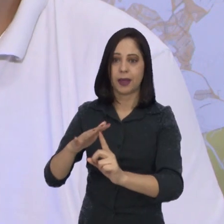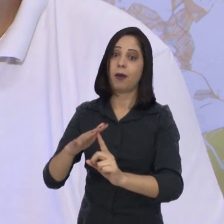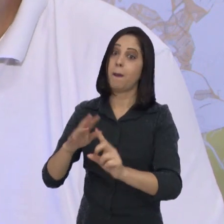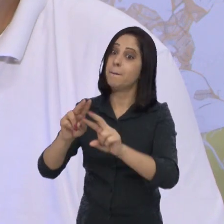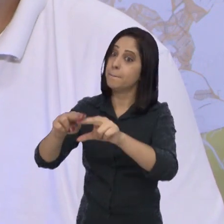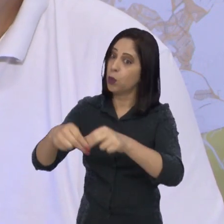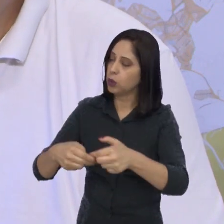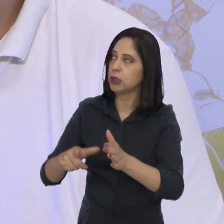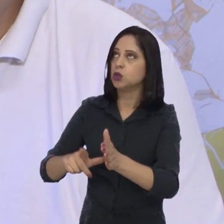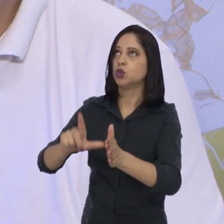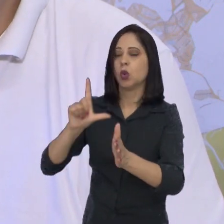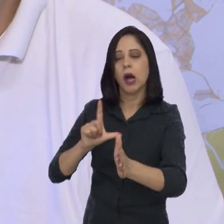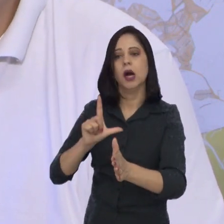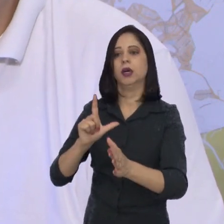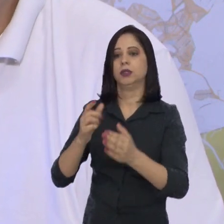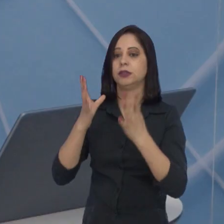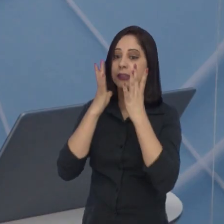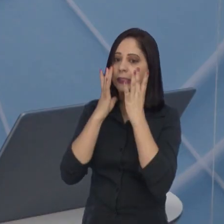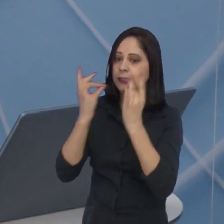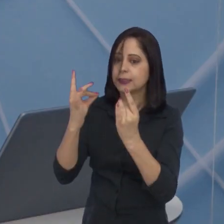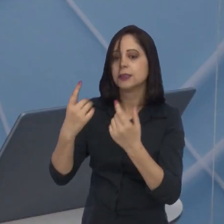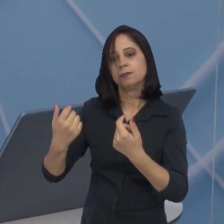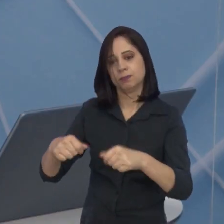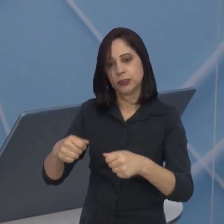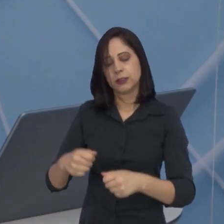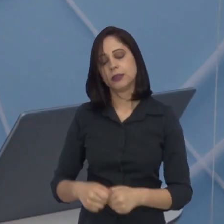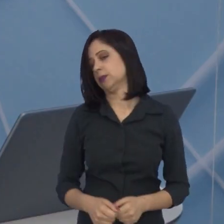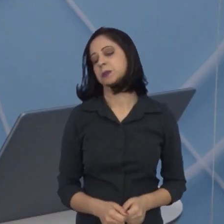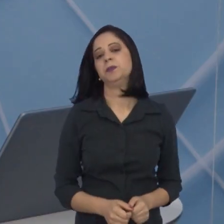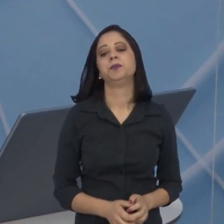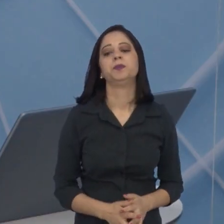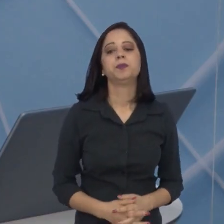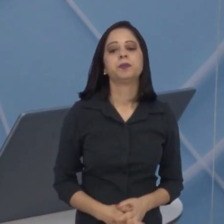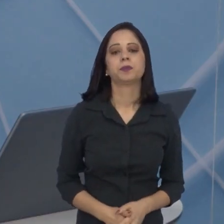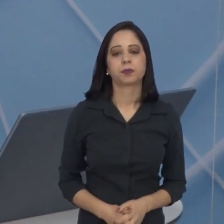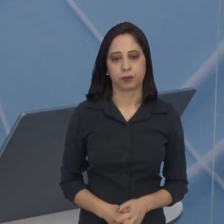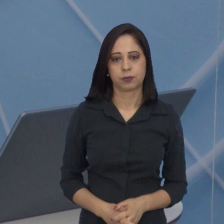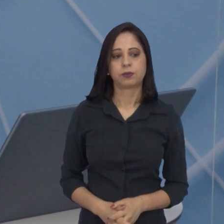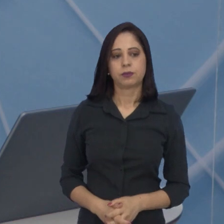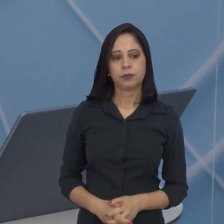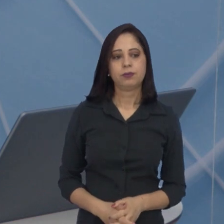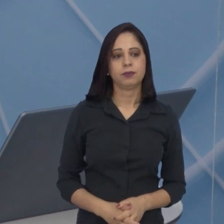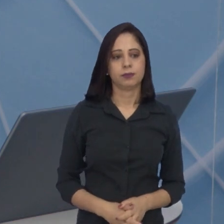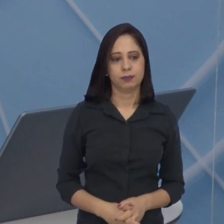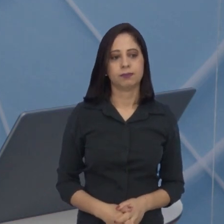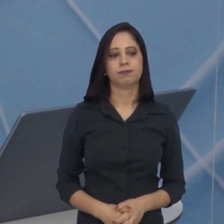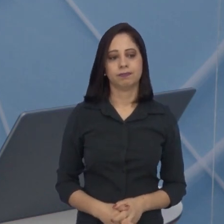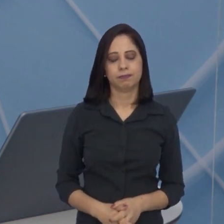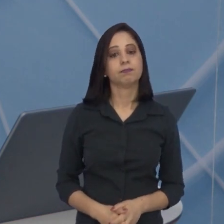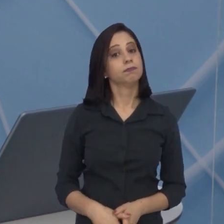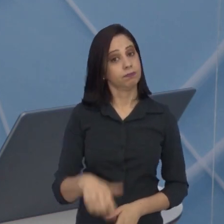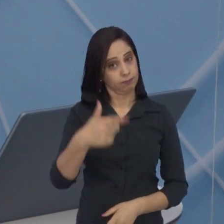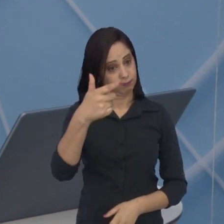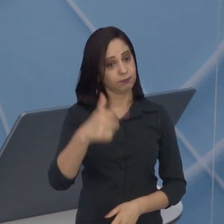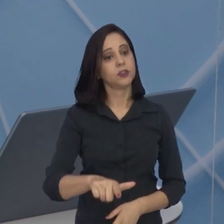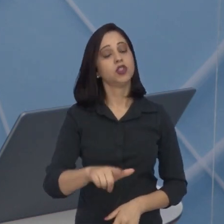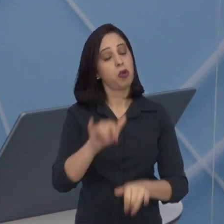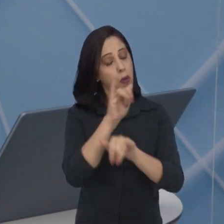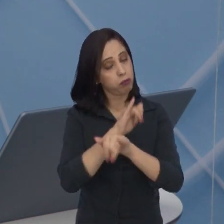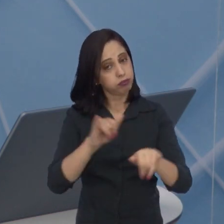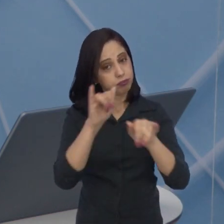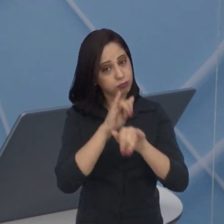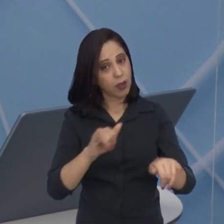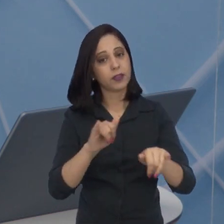cautela comercial se faz necessária. Tá aí, então, reforçar, né, para a população também que tiver alguma